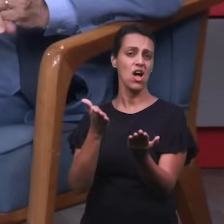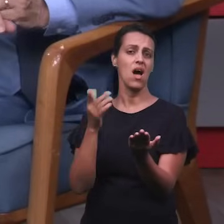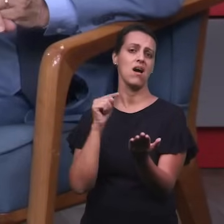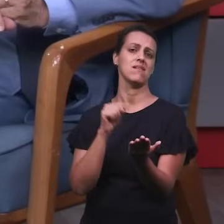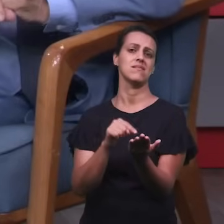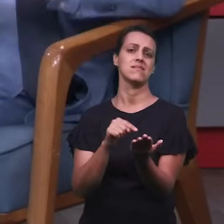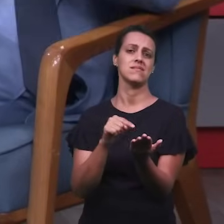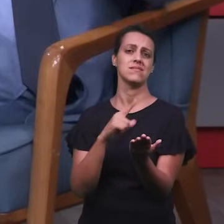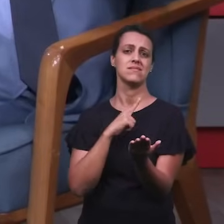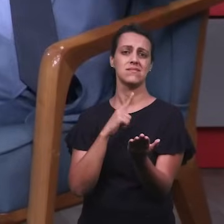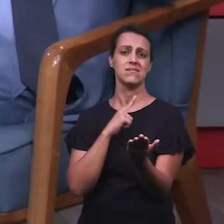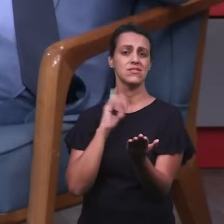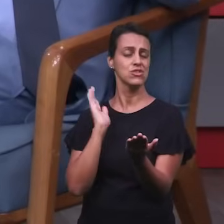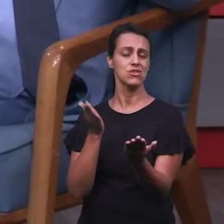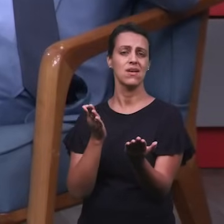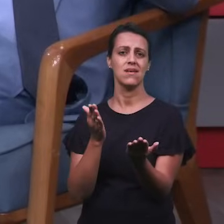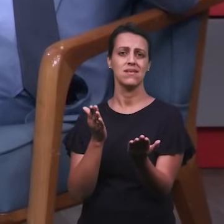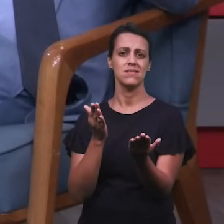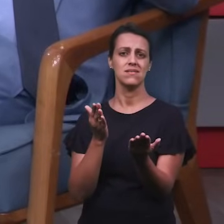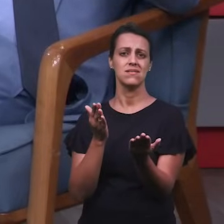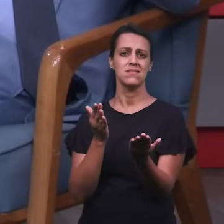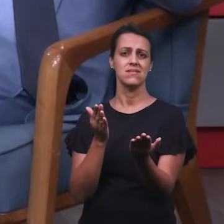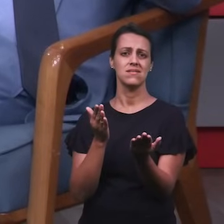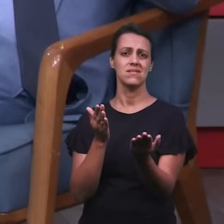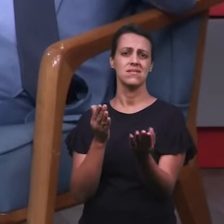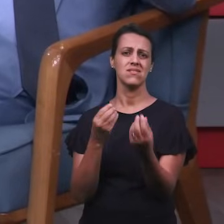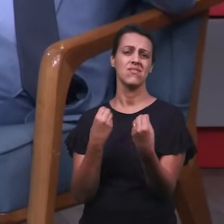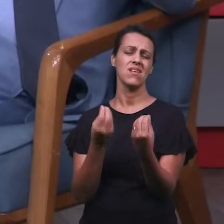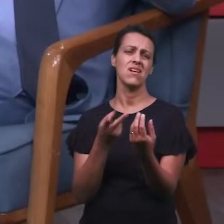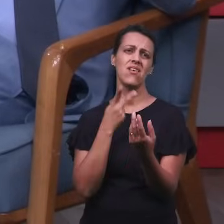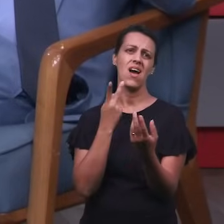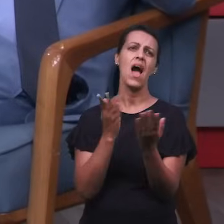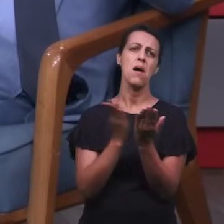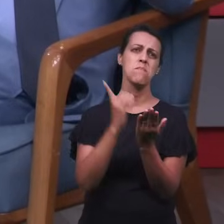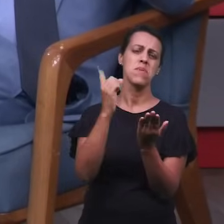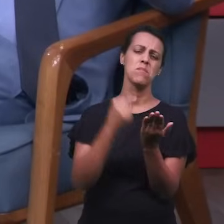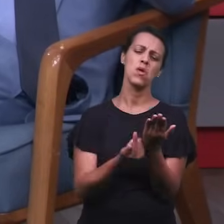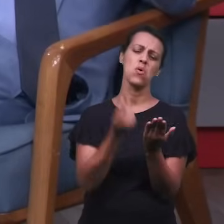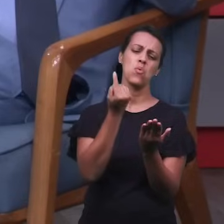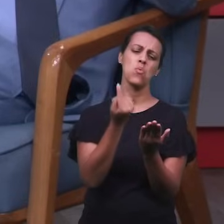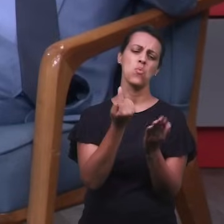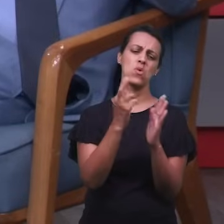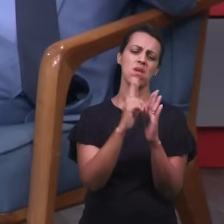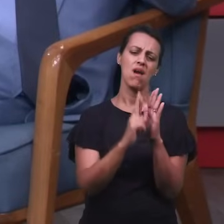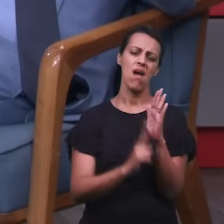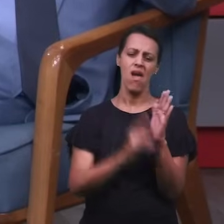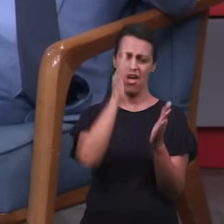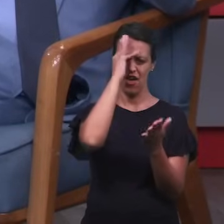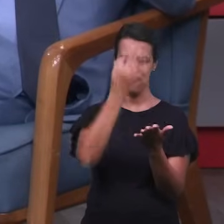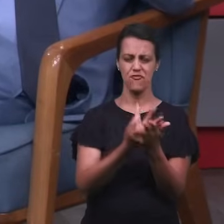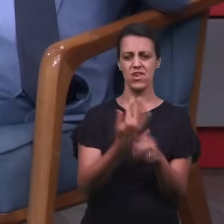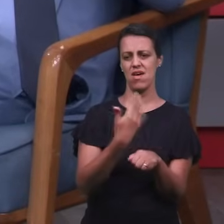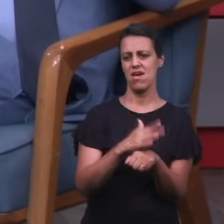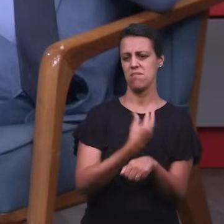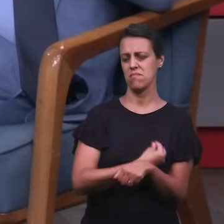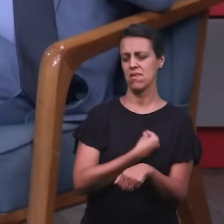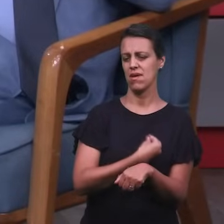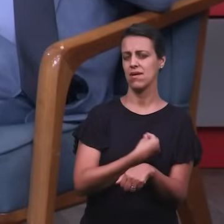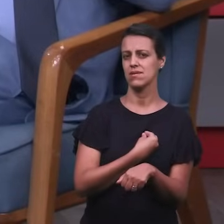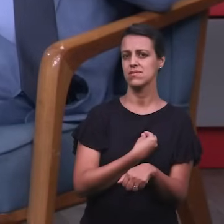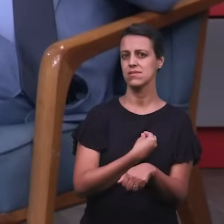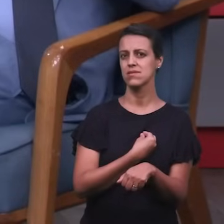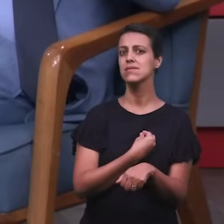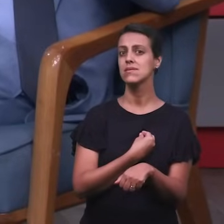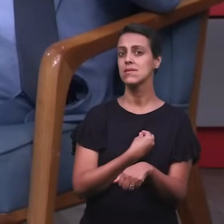palavra. Não adianta dizer que a Bíblia é a única regra de fé e prática. Nós também falamos isso, mas nós